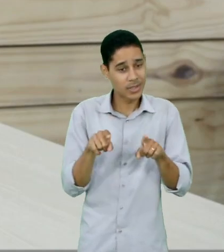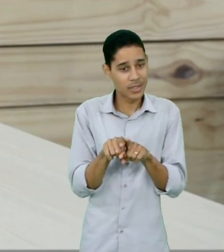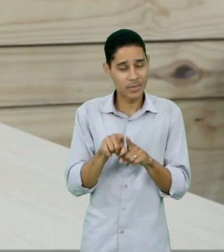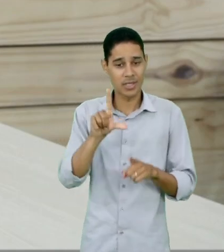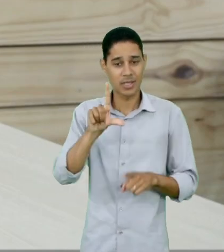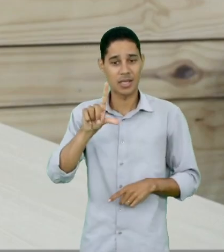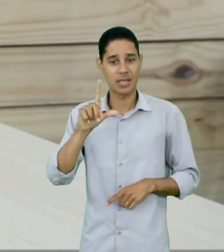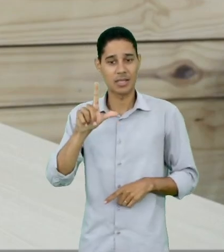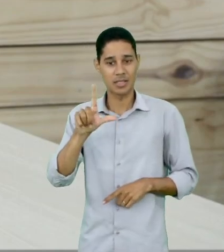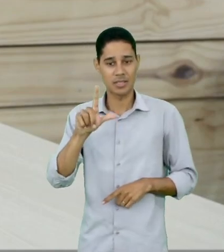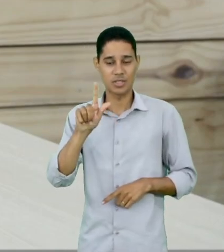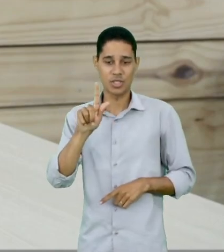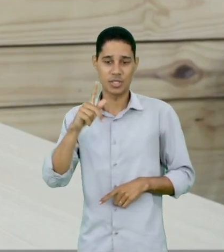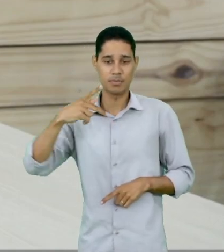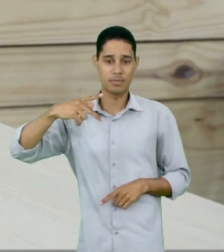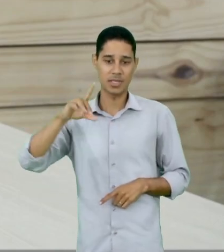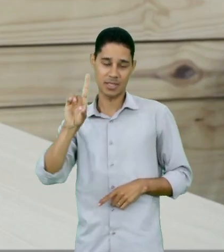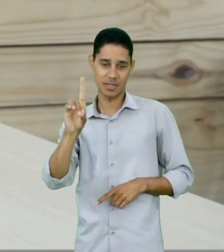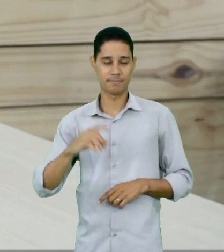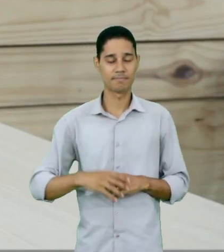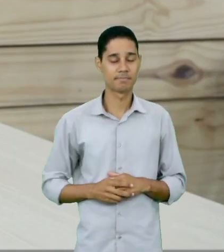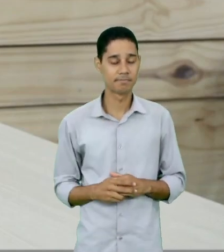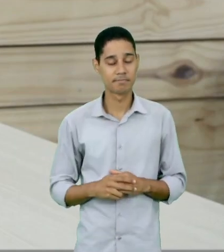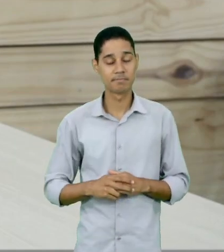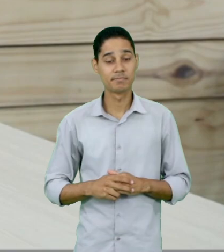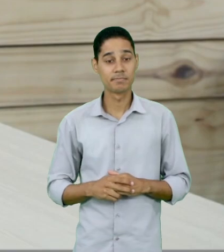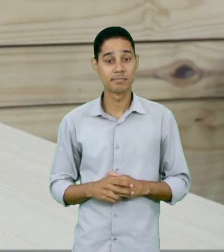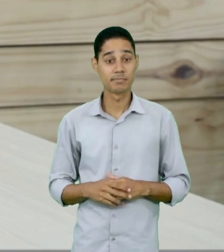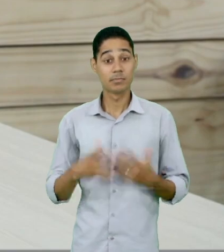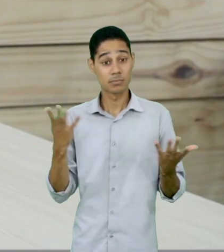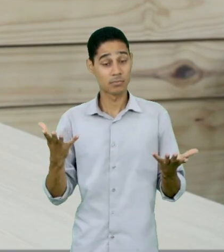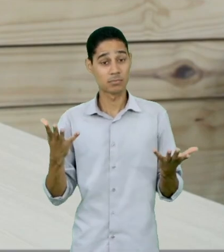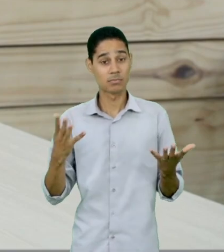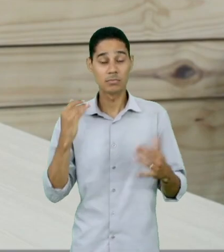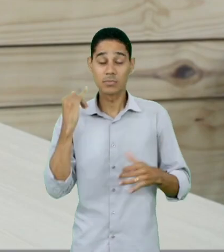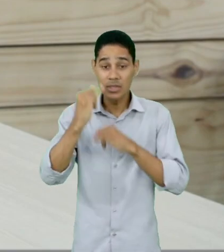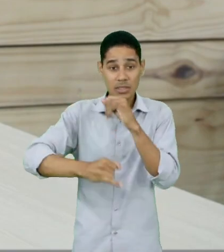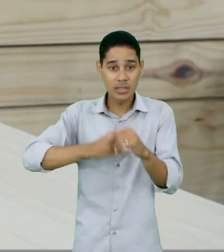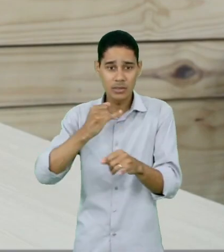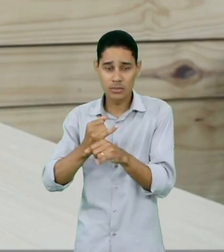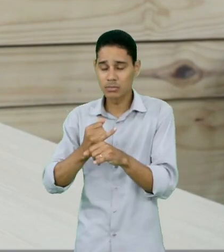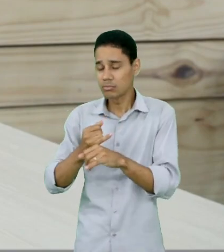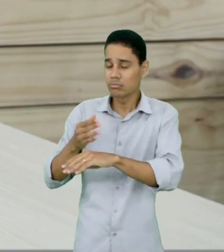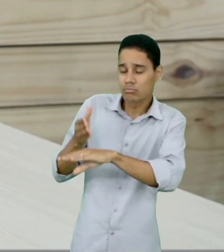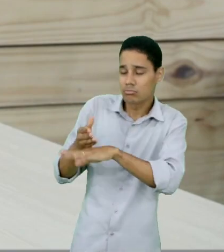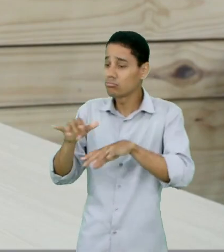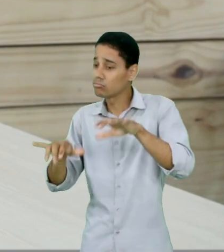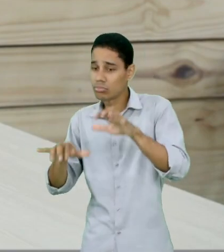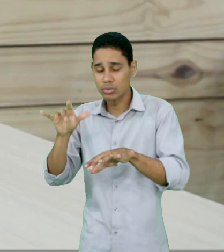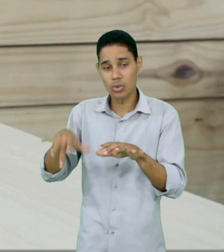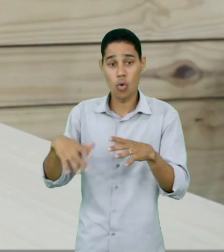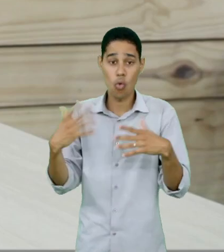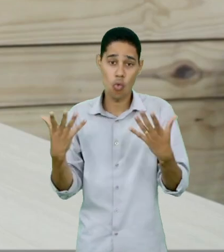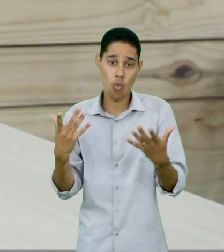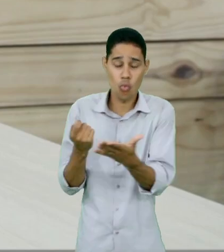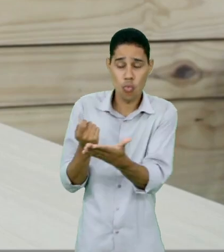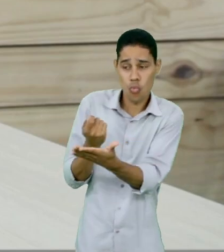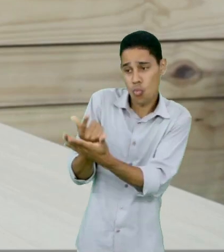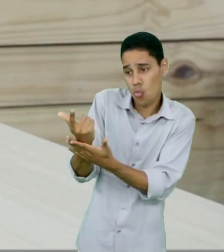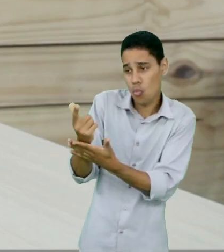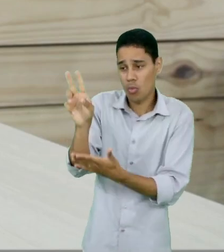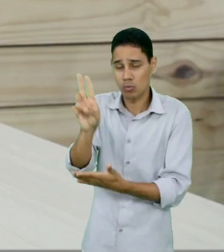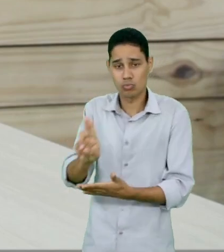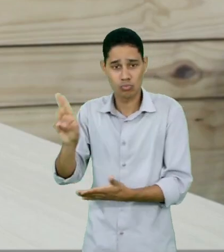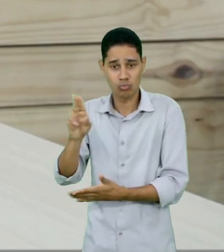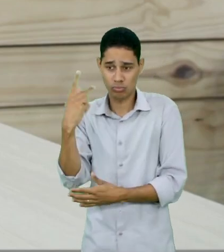está exposto na internet e a gente contrata ou utiliza serviços